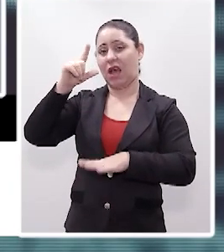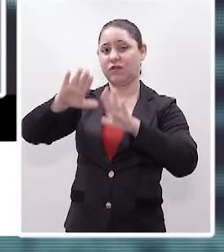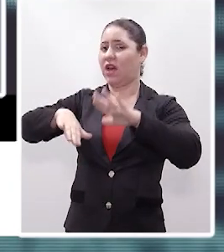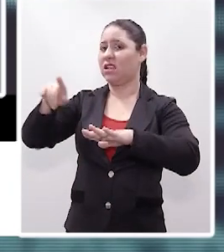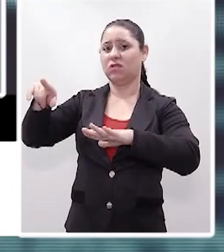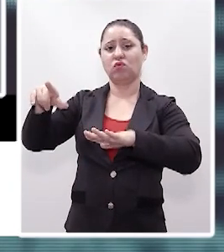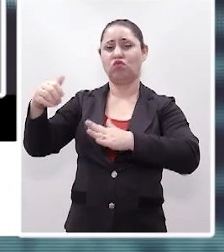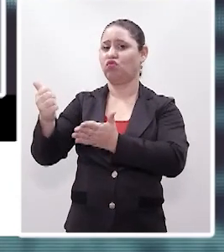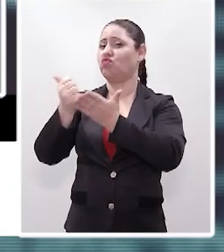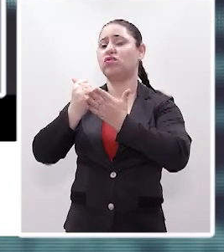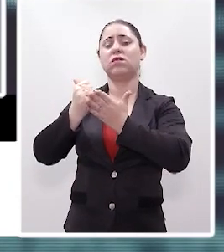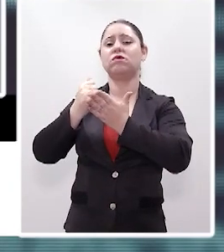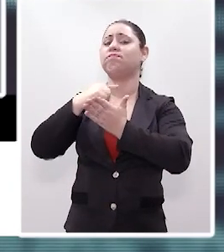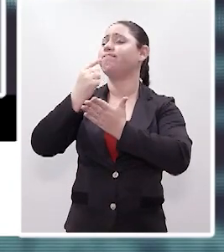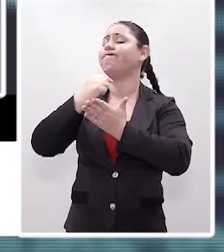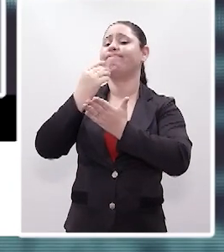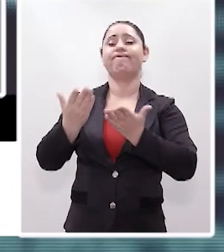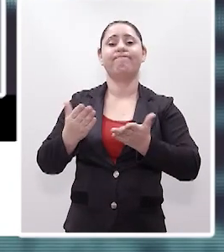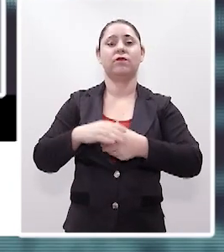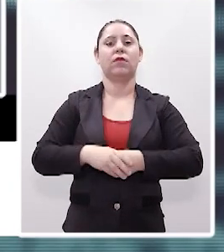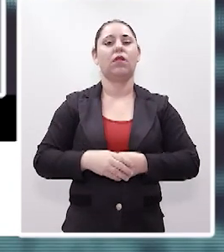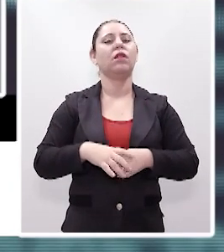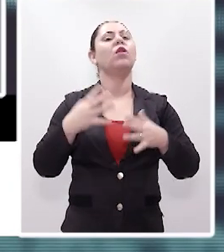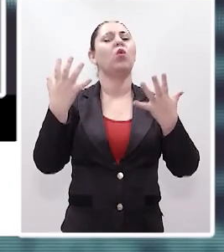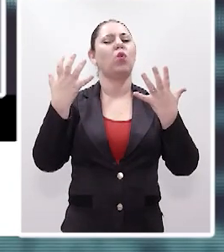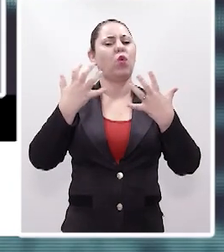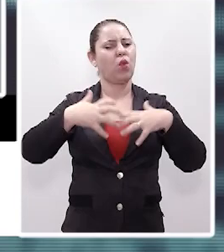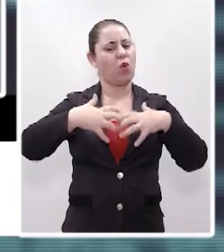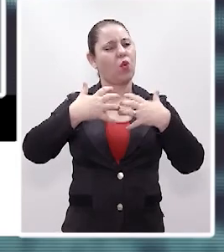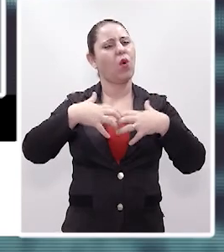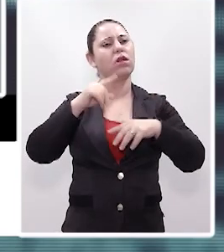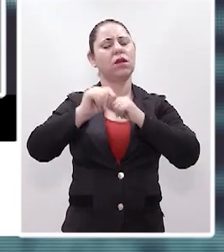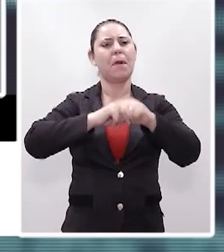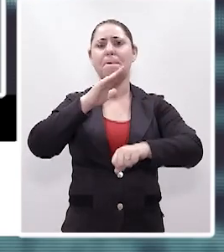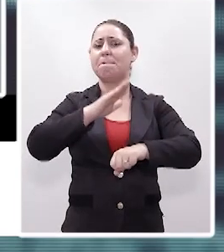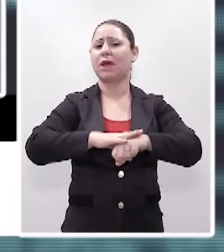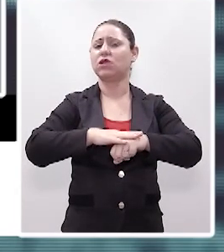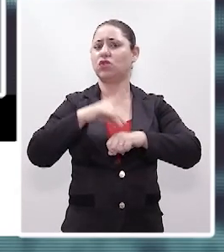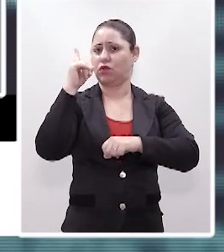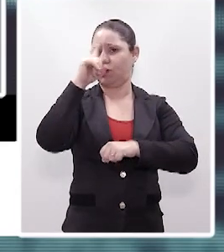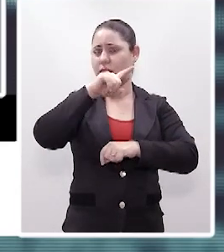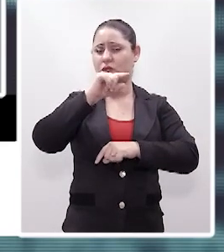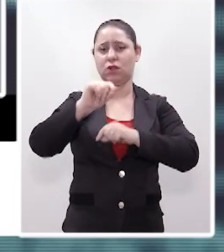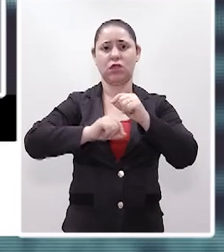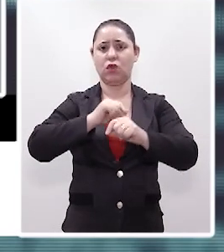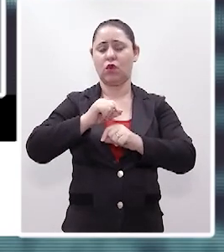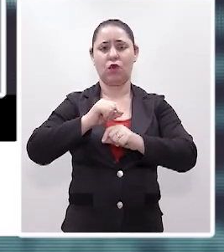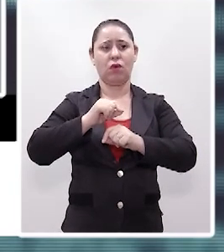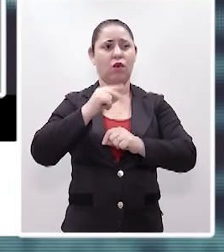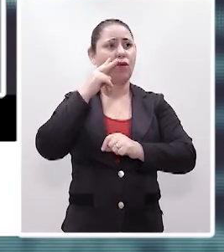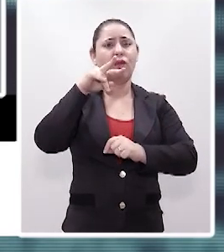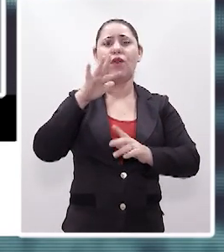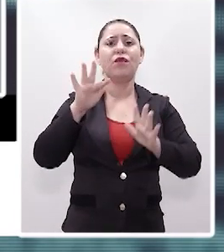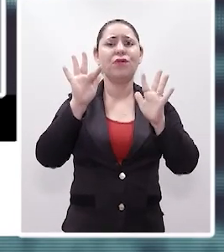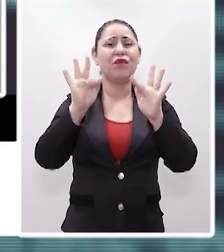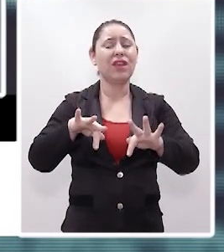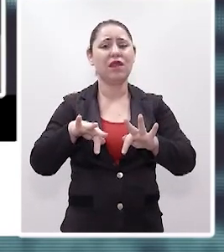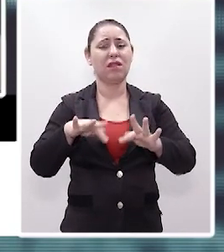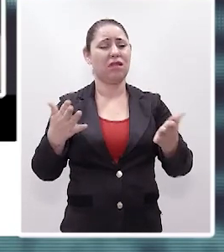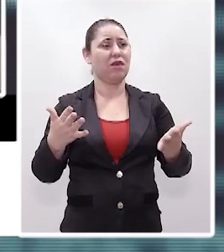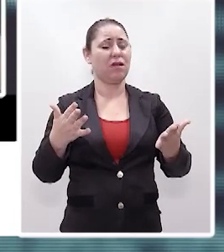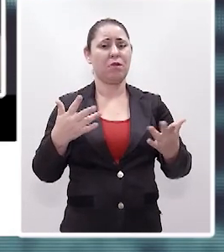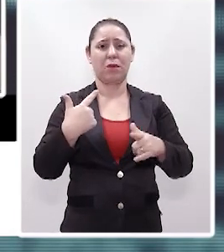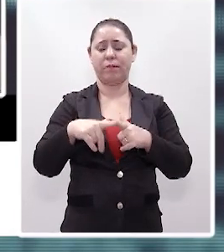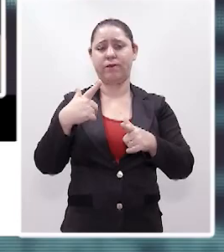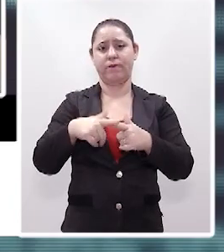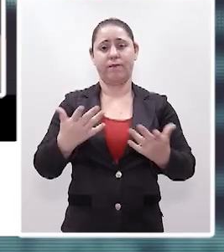eles conseguem me ajudar. Então é complicado e mais complicado ainda que a gente não vê um fim para isso,